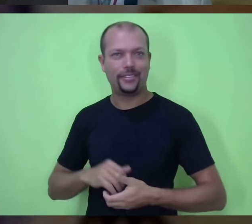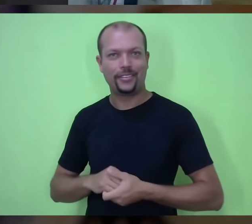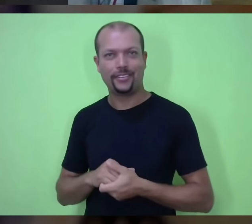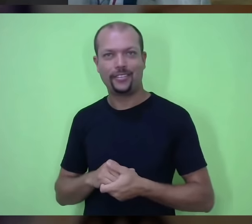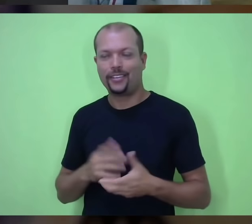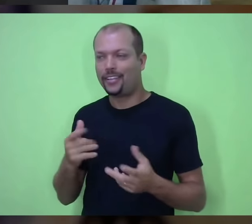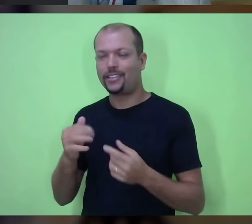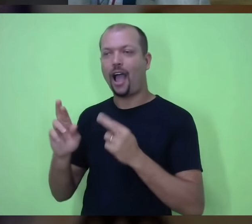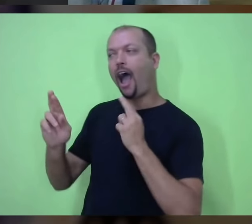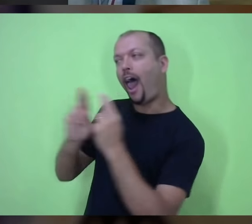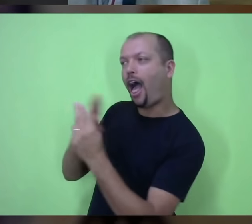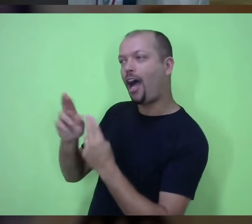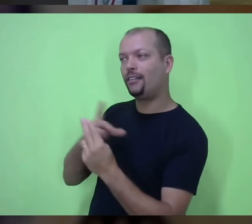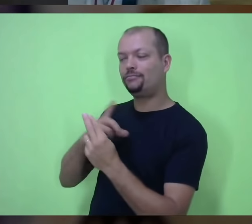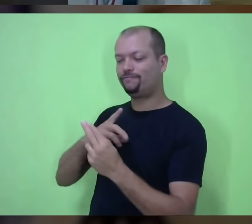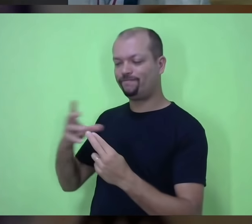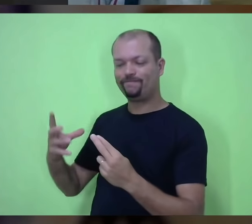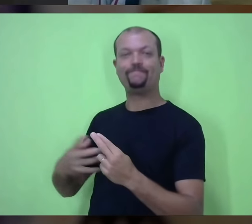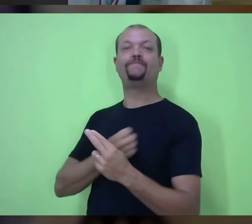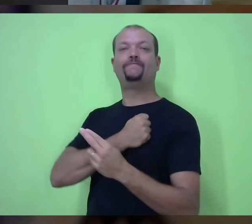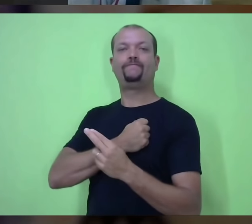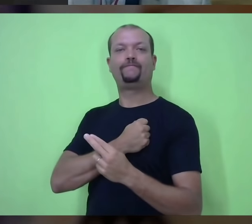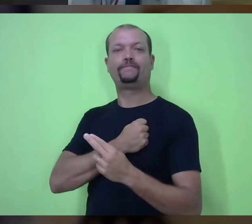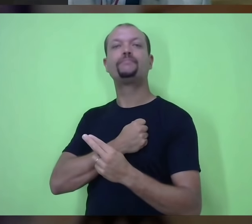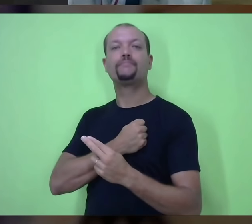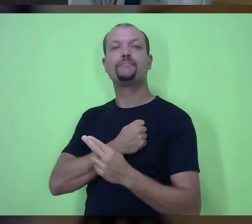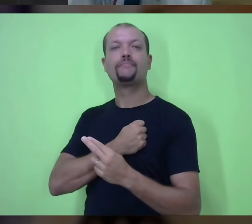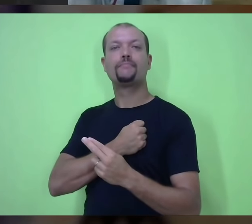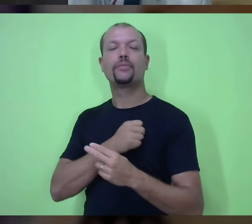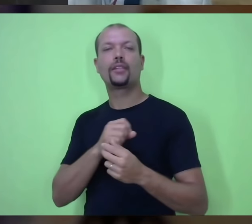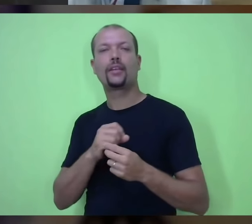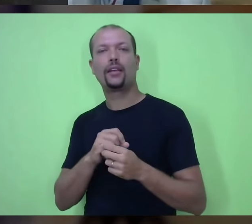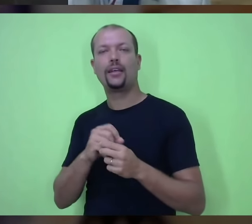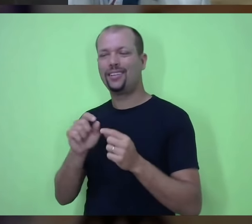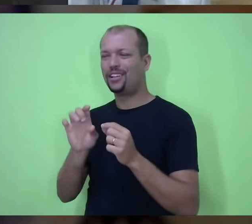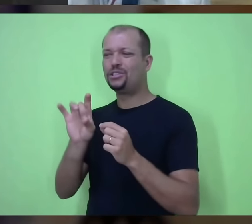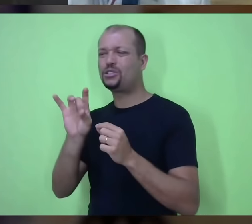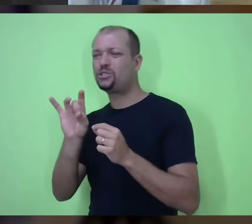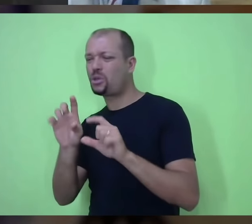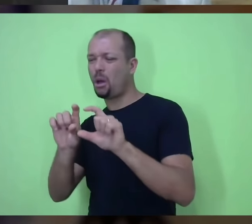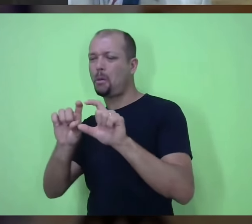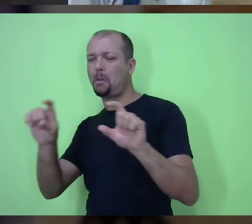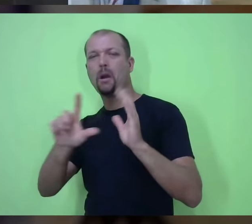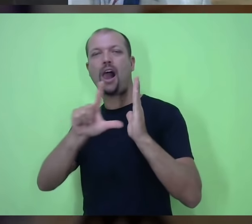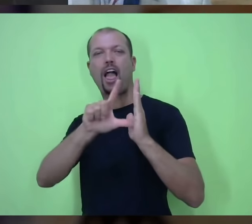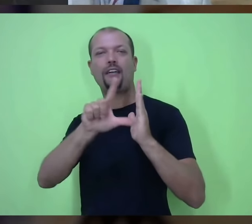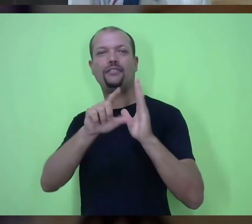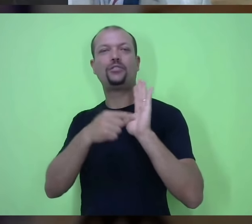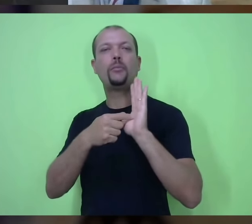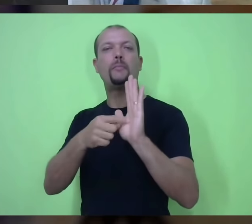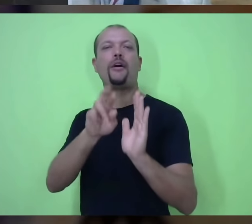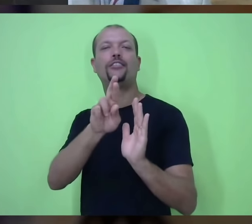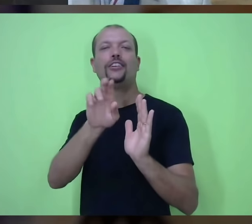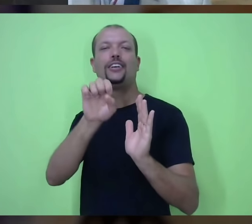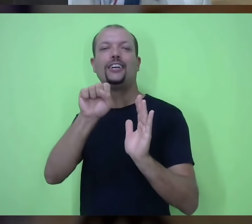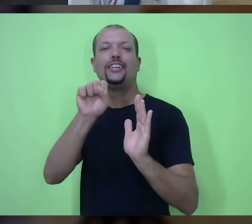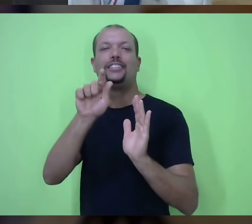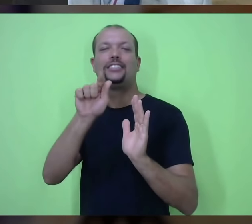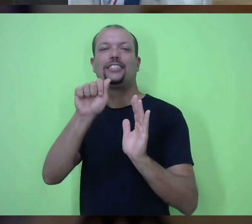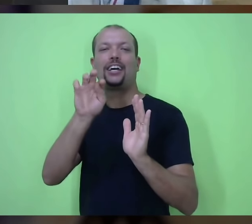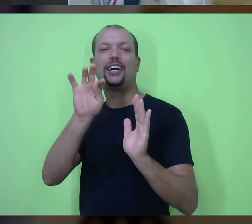Então, essa relação de resgatador, ela vai muito mais além do que é explicitado no livro de Levíticos, que a